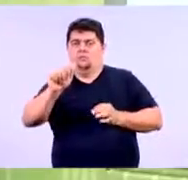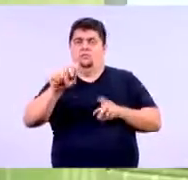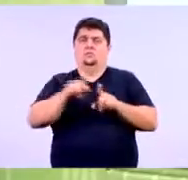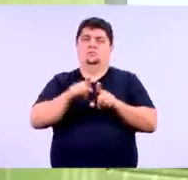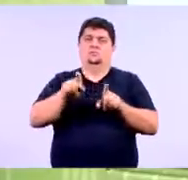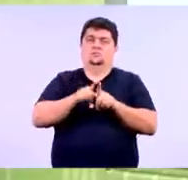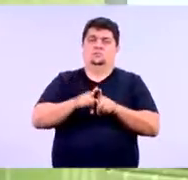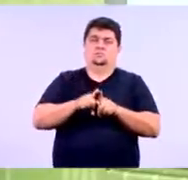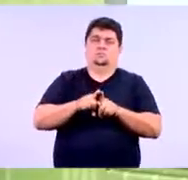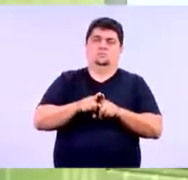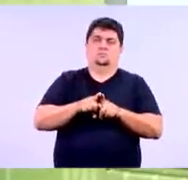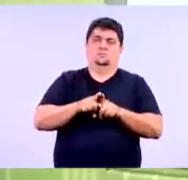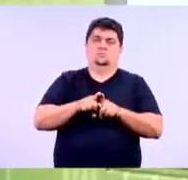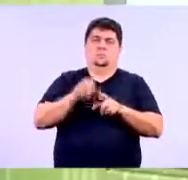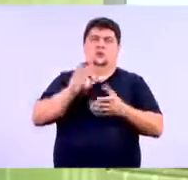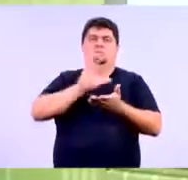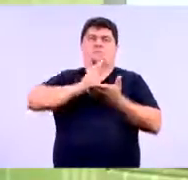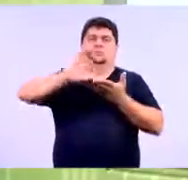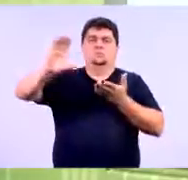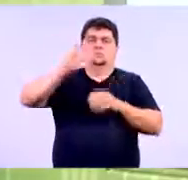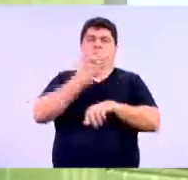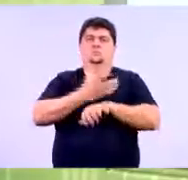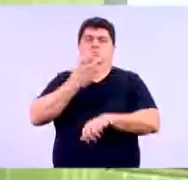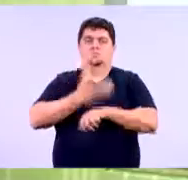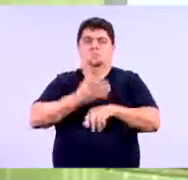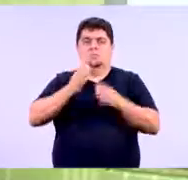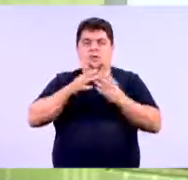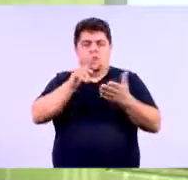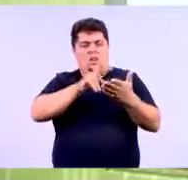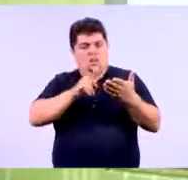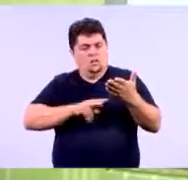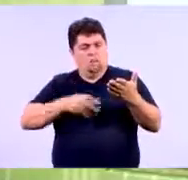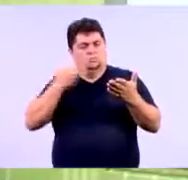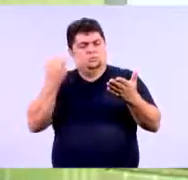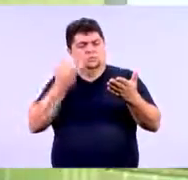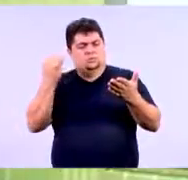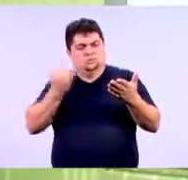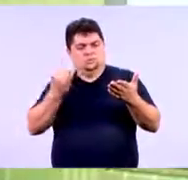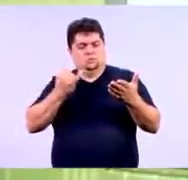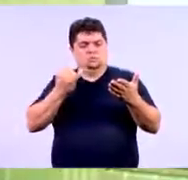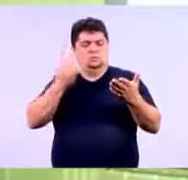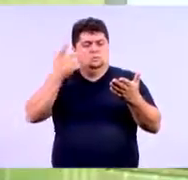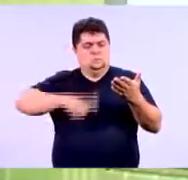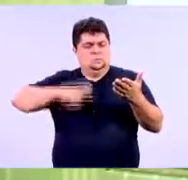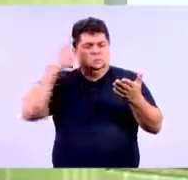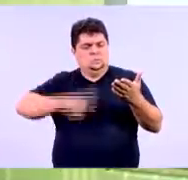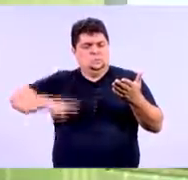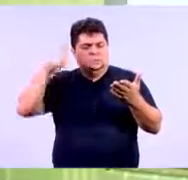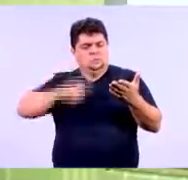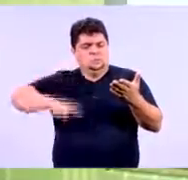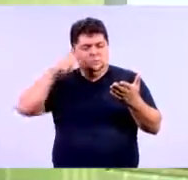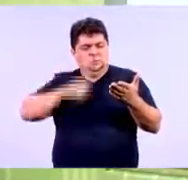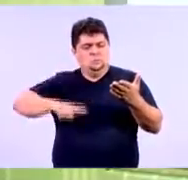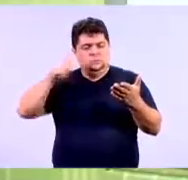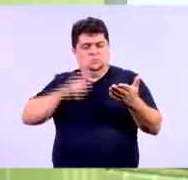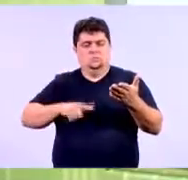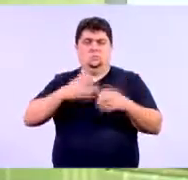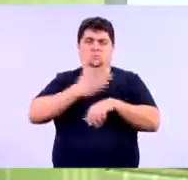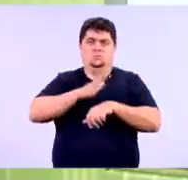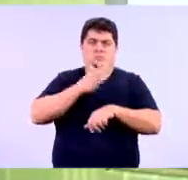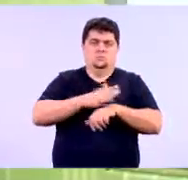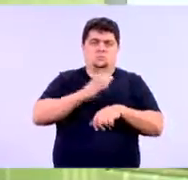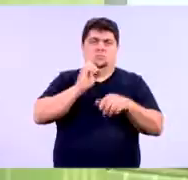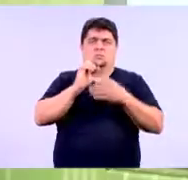temos o caderno de disciplina, peço que vocês leiam, releiam as atividades, leiam